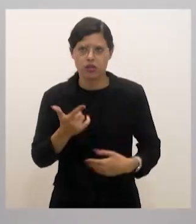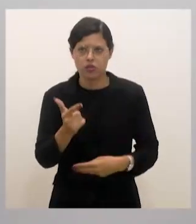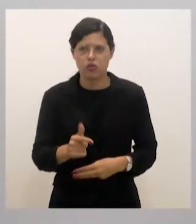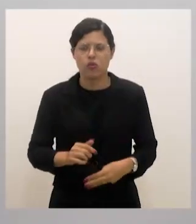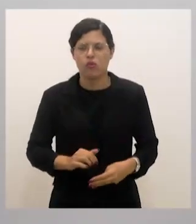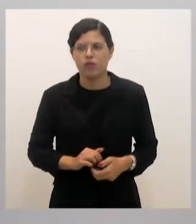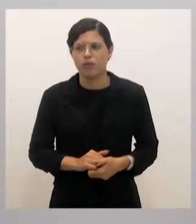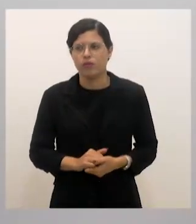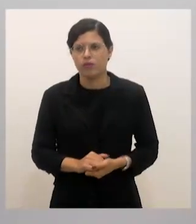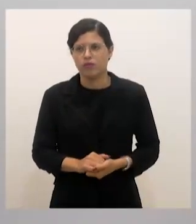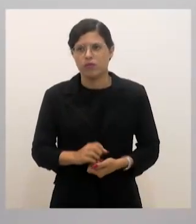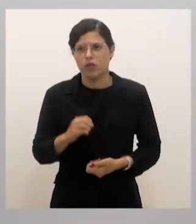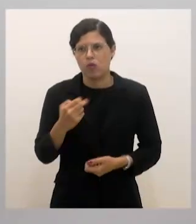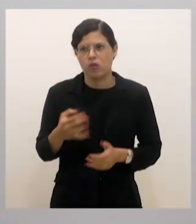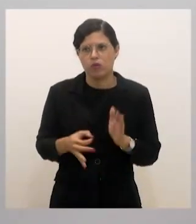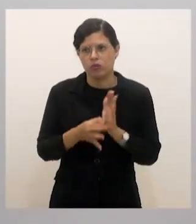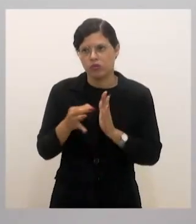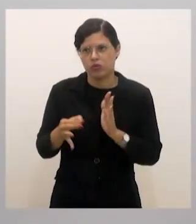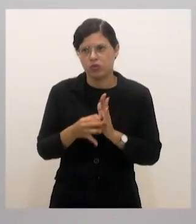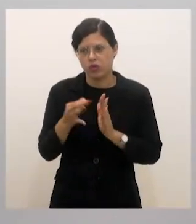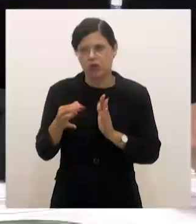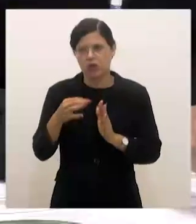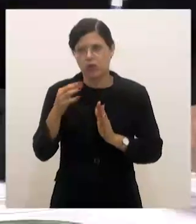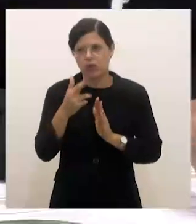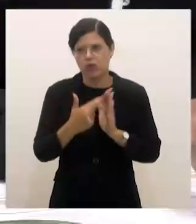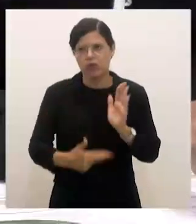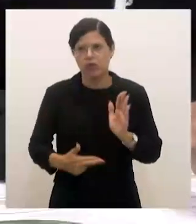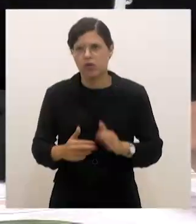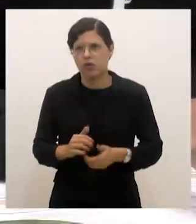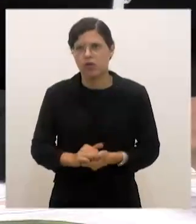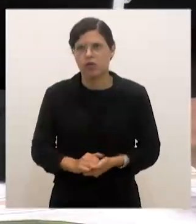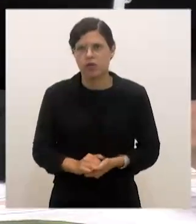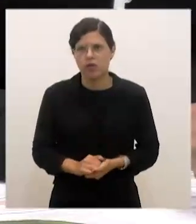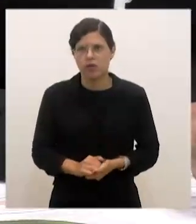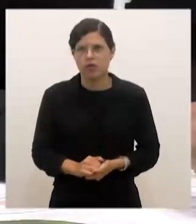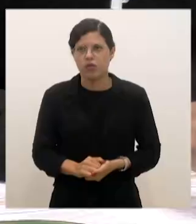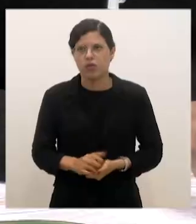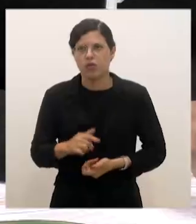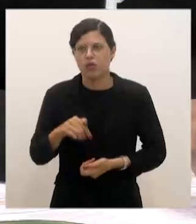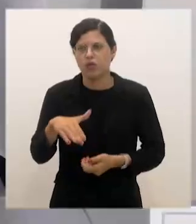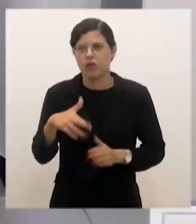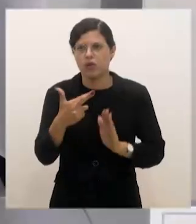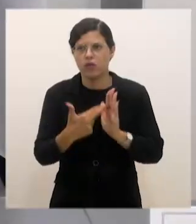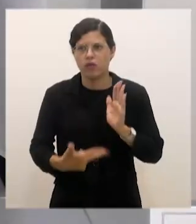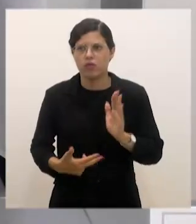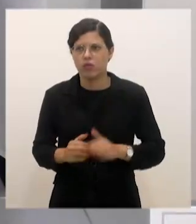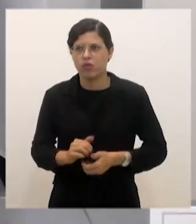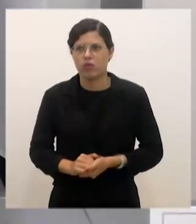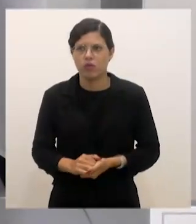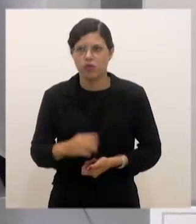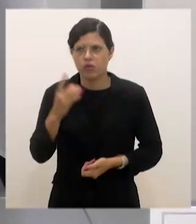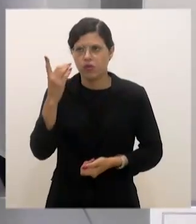Ou então sugere ao relator. Se o relator Tira o relator. Quem é o relator? Deputado Knobloch.